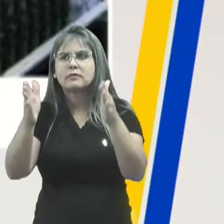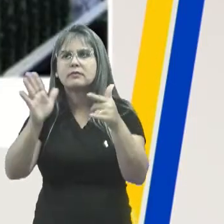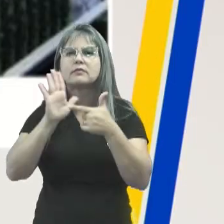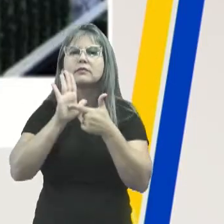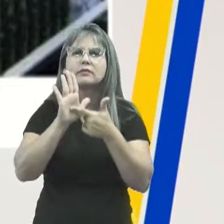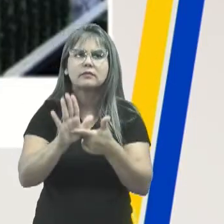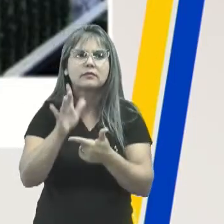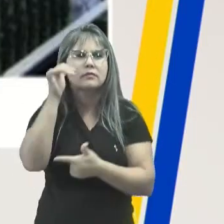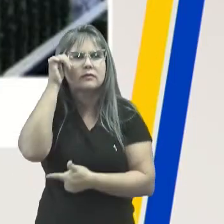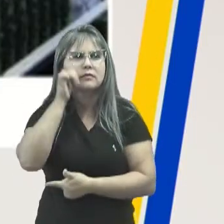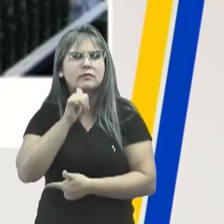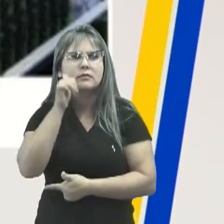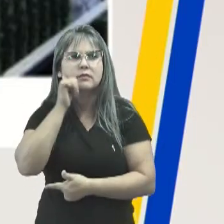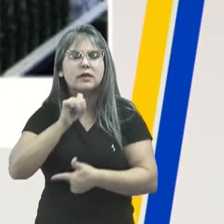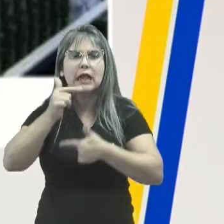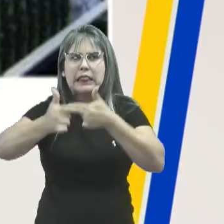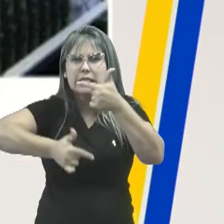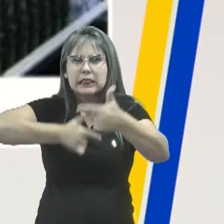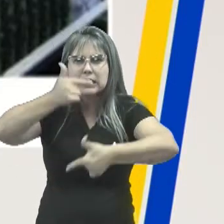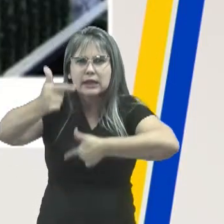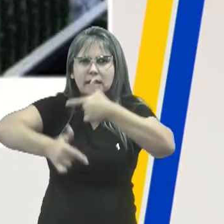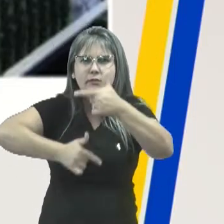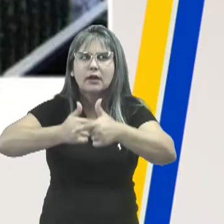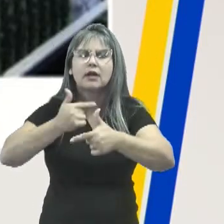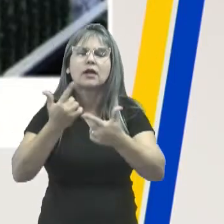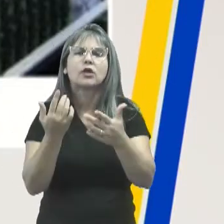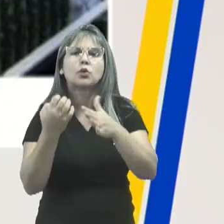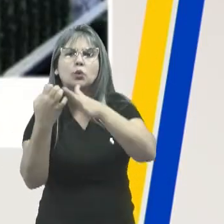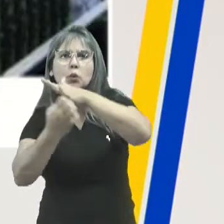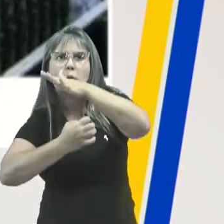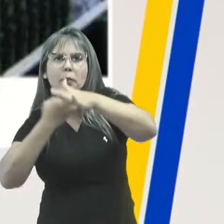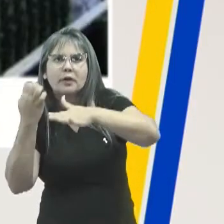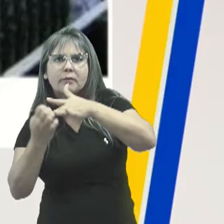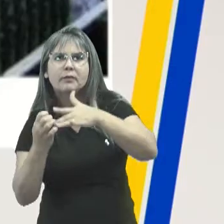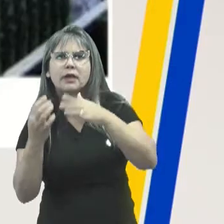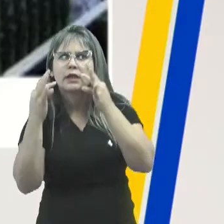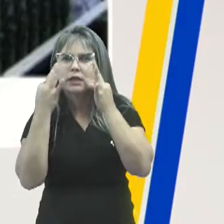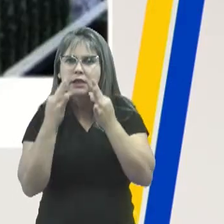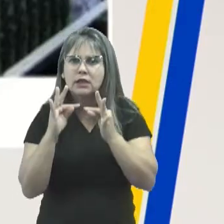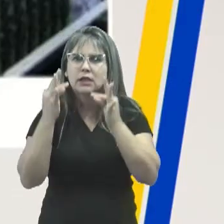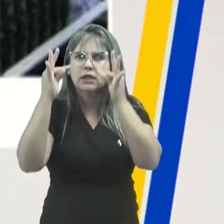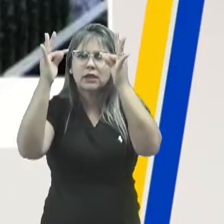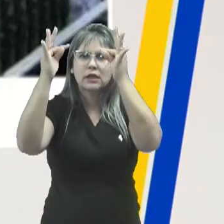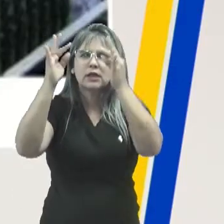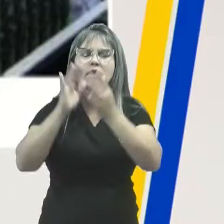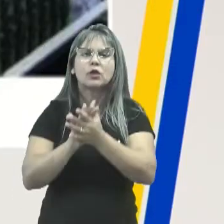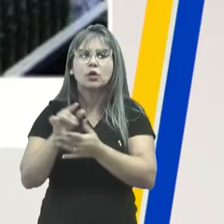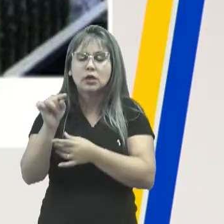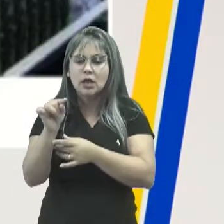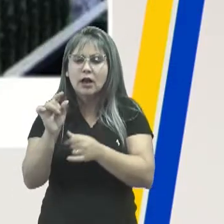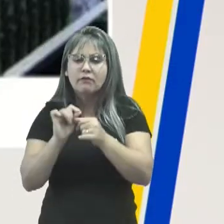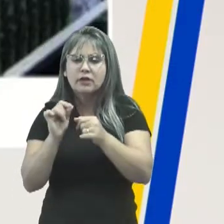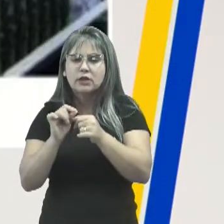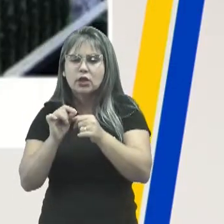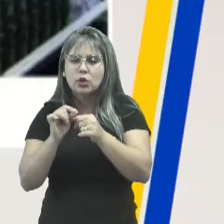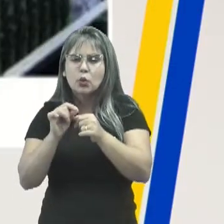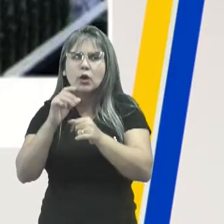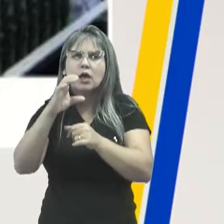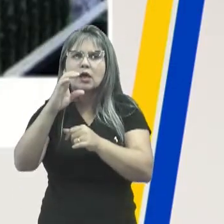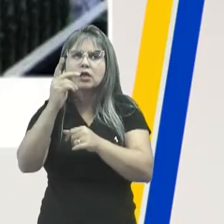aí na produção dos chamados microchips, né? Então são duas vertentes, uma criança utilizando aqui